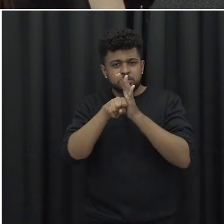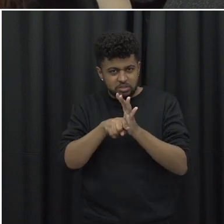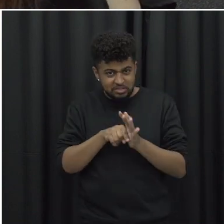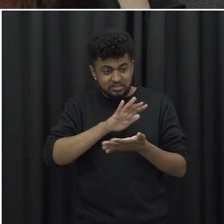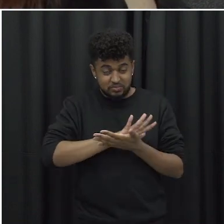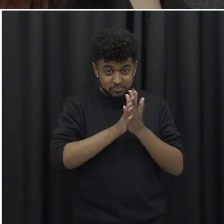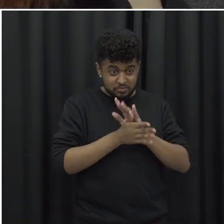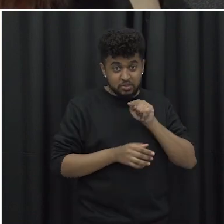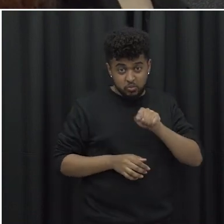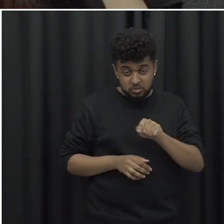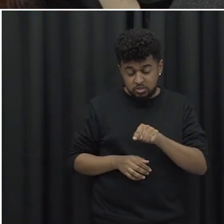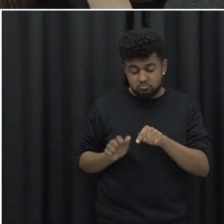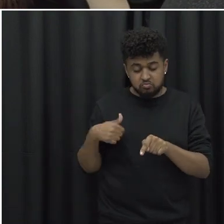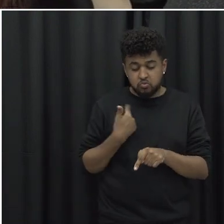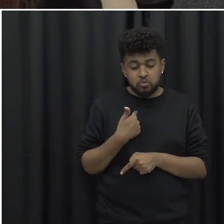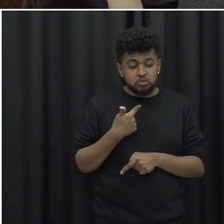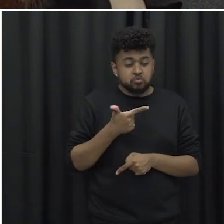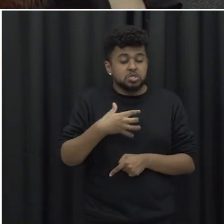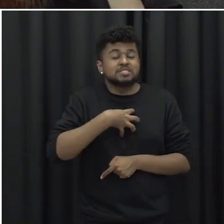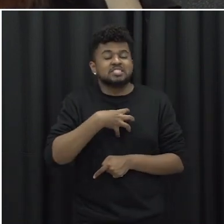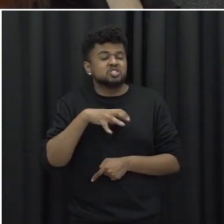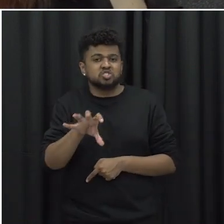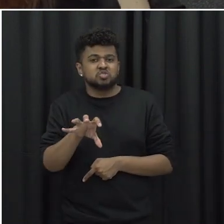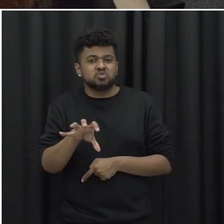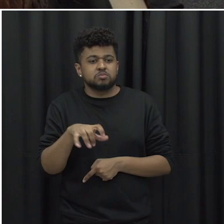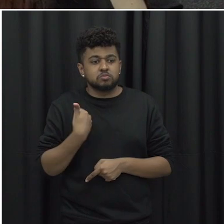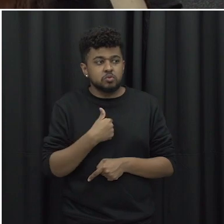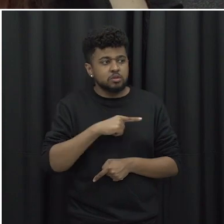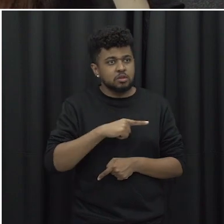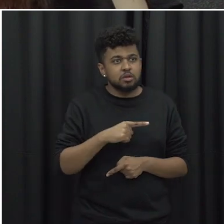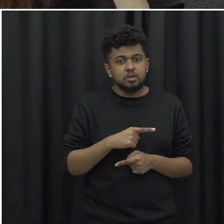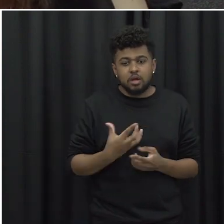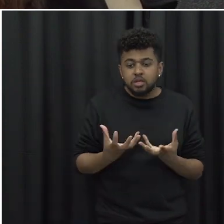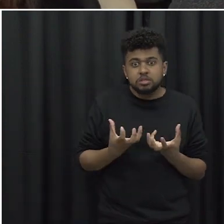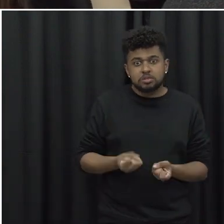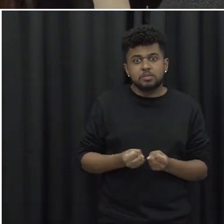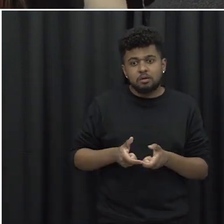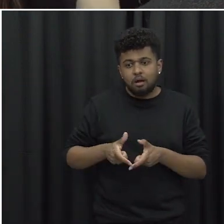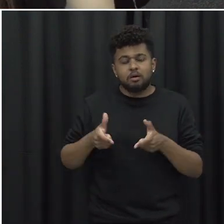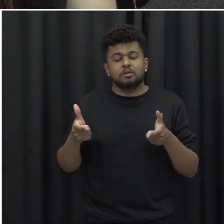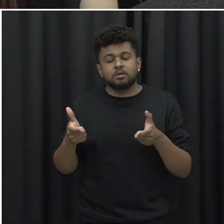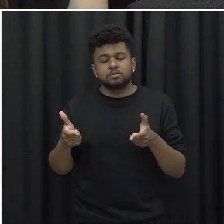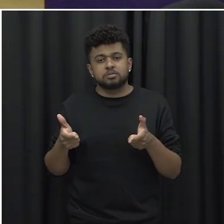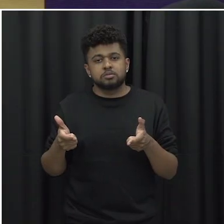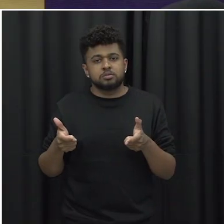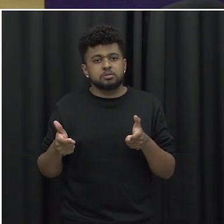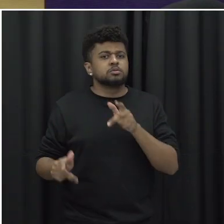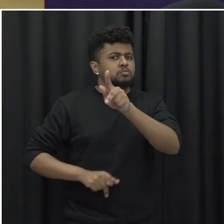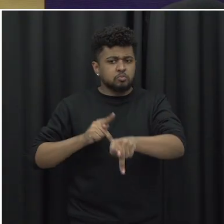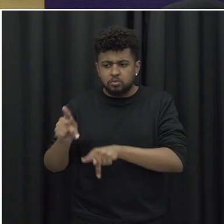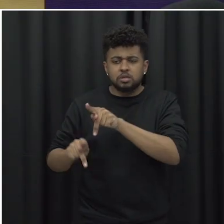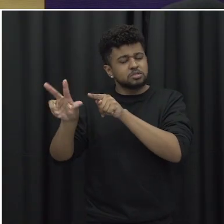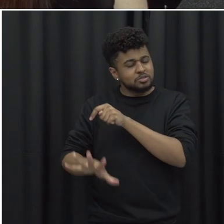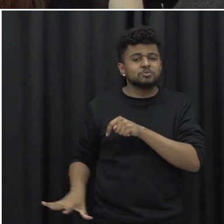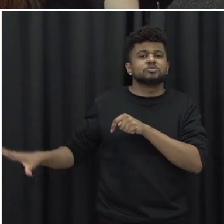muito grande da população de forma geral, né, que faz uso, né, dos produtos de cannabis, ou